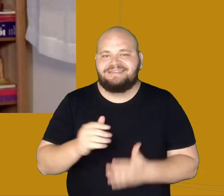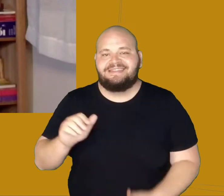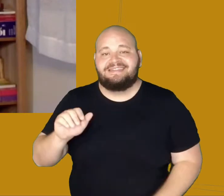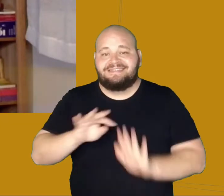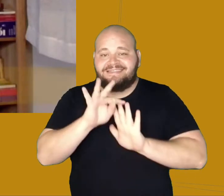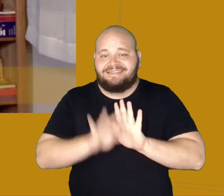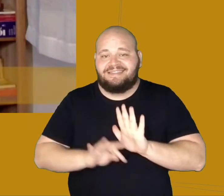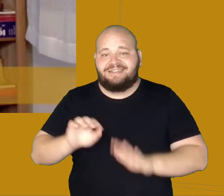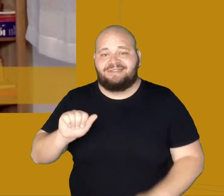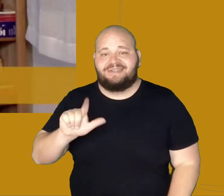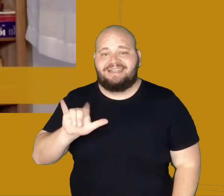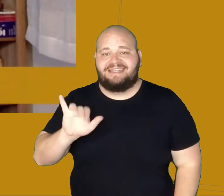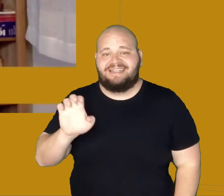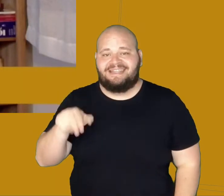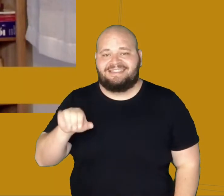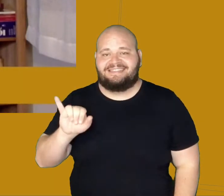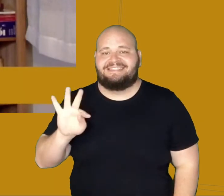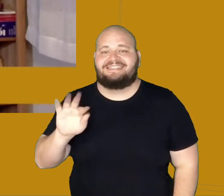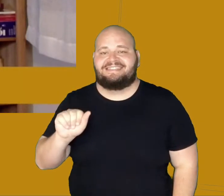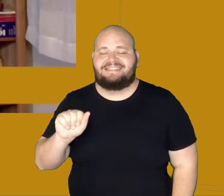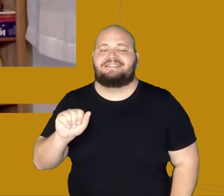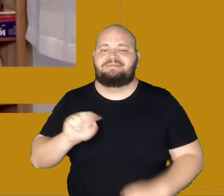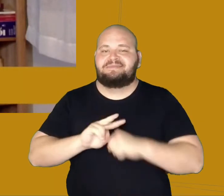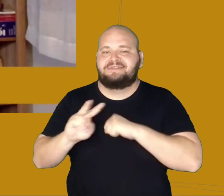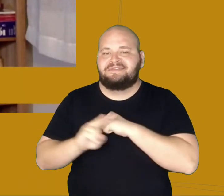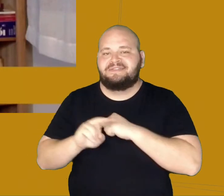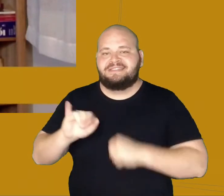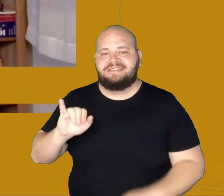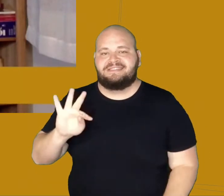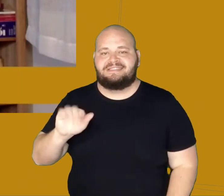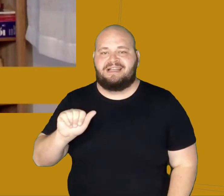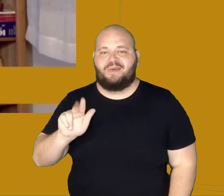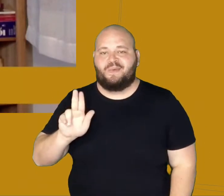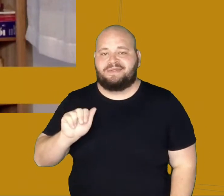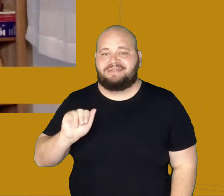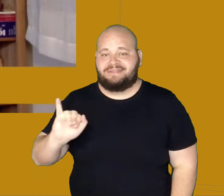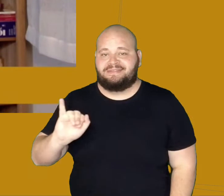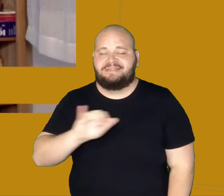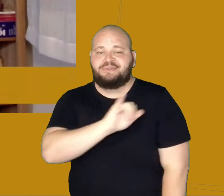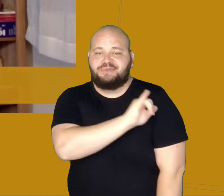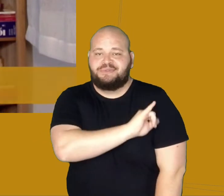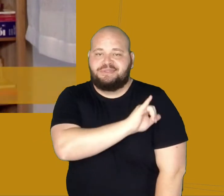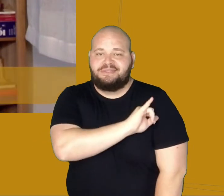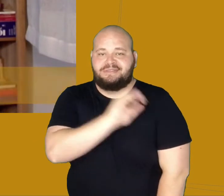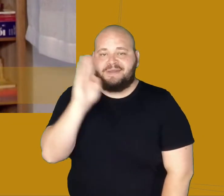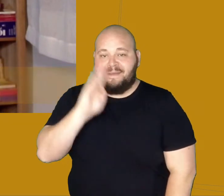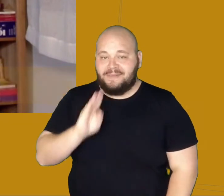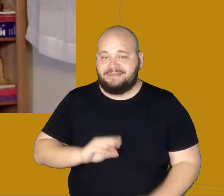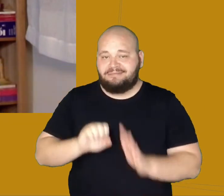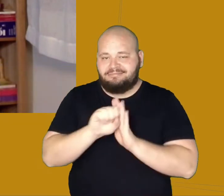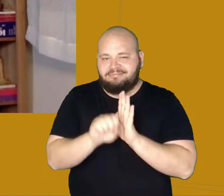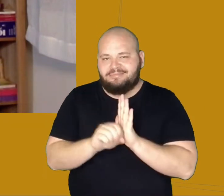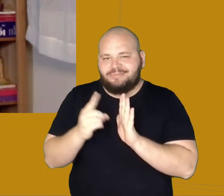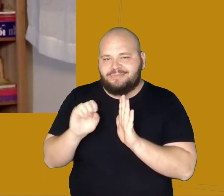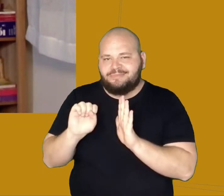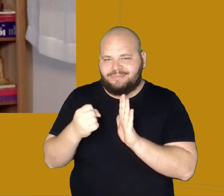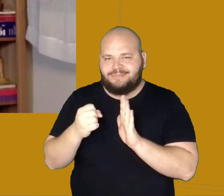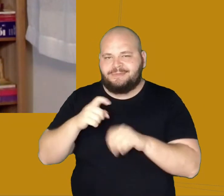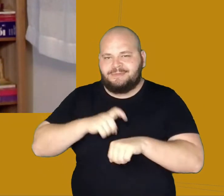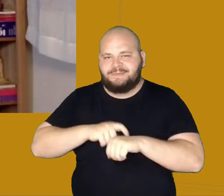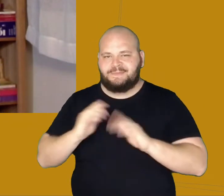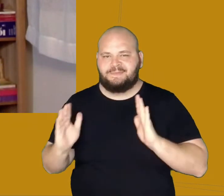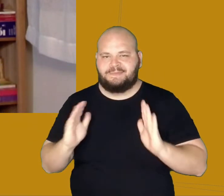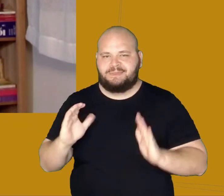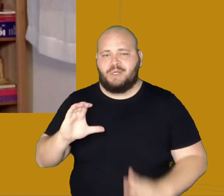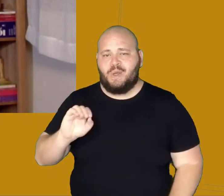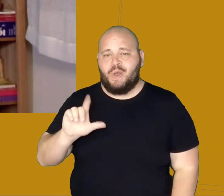Para começar, O Alienista se passa na vila de Itaguaí, no Rio de Janeiro, no final do século XVIII brasileiro, Brasil